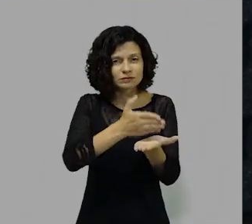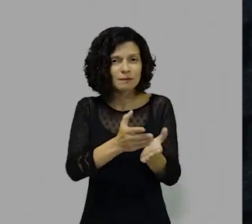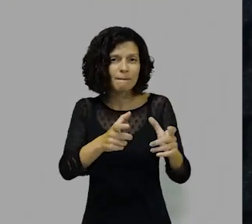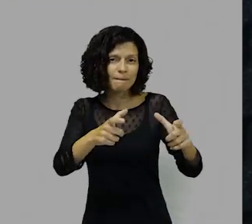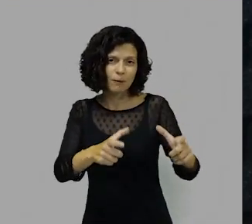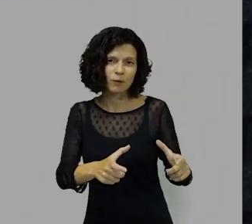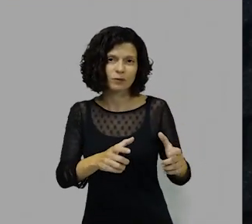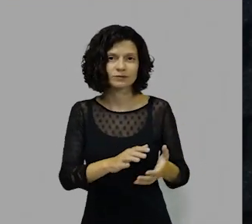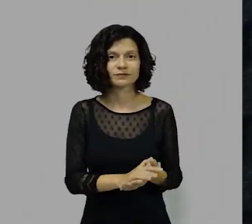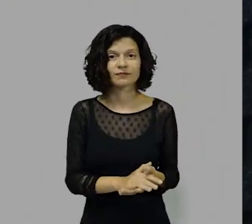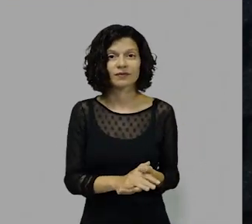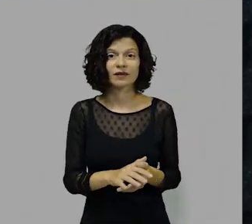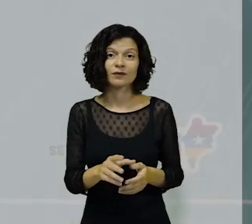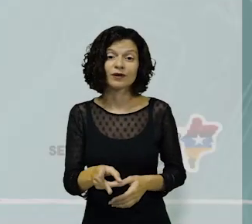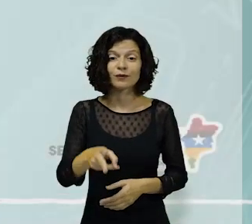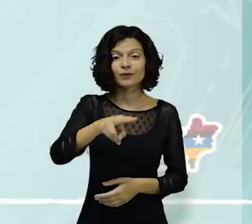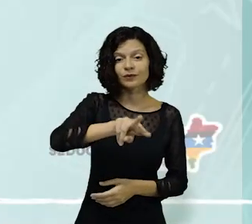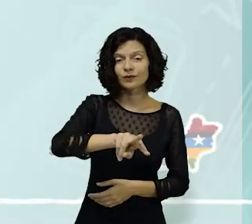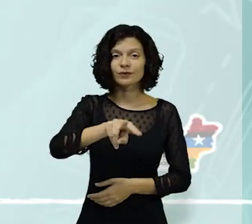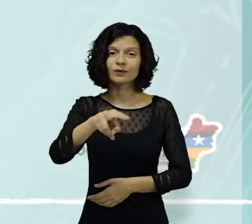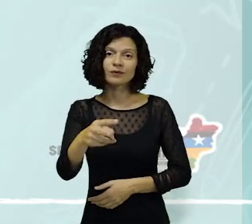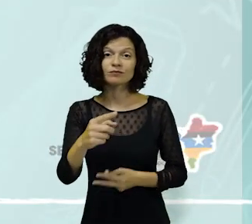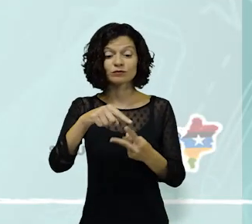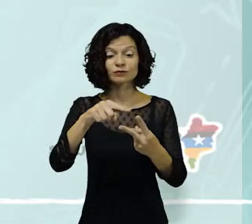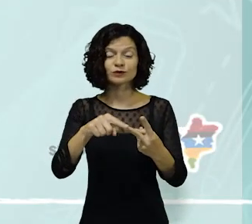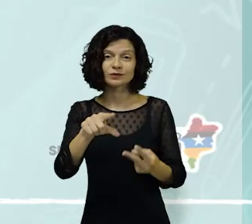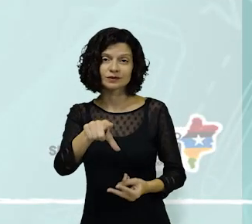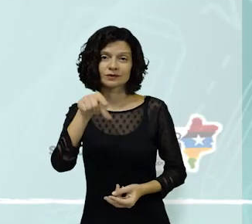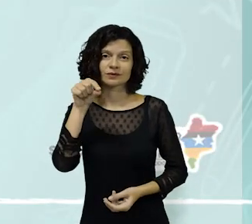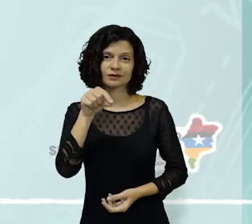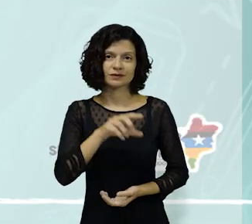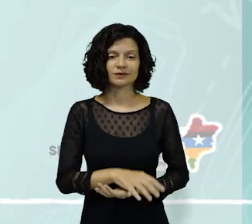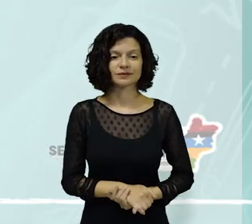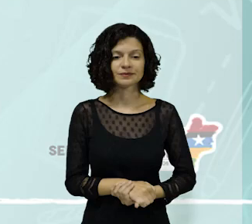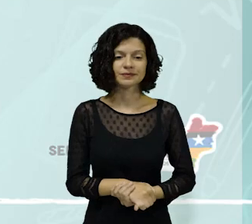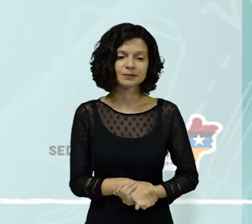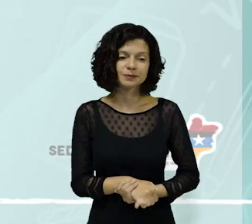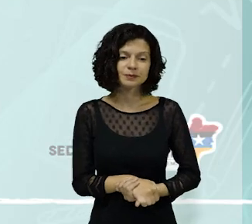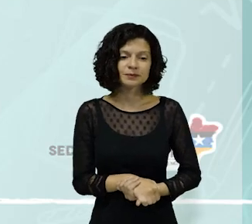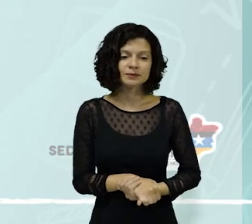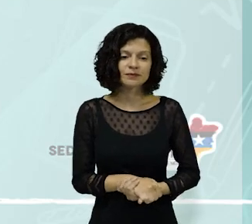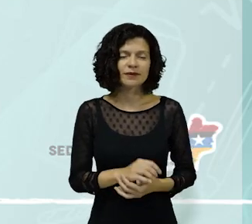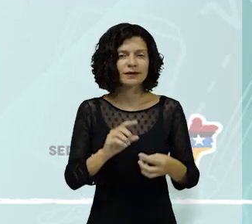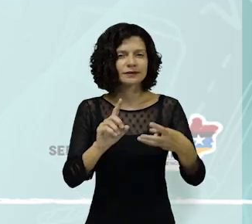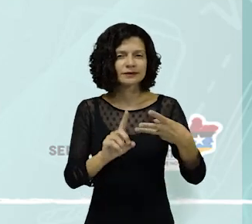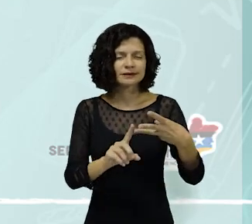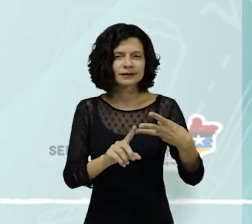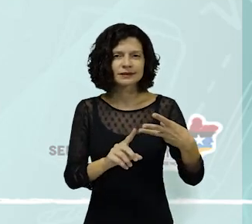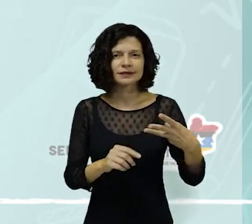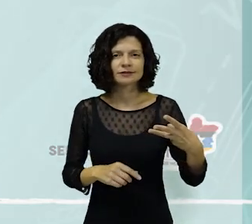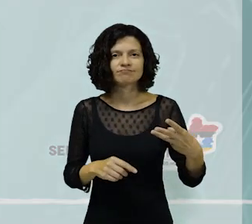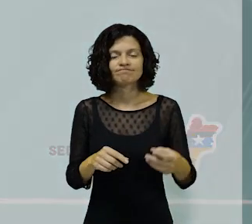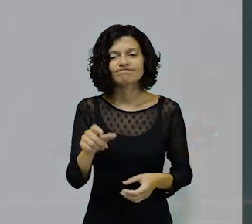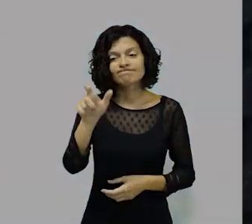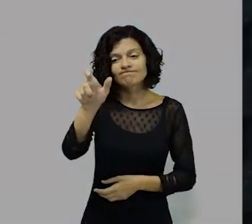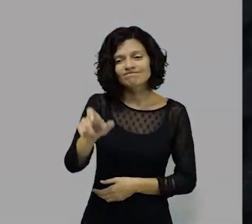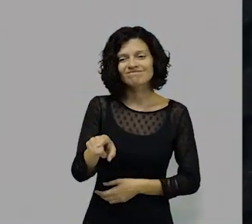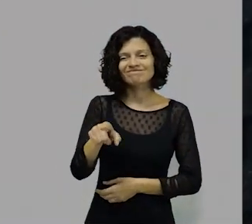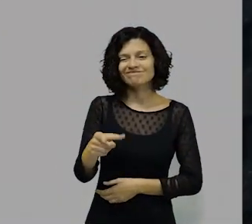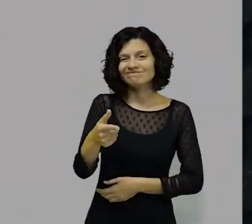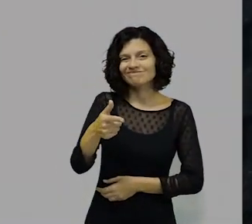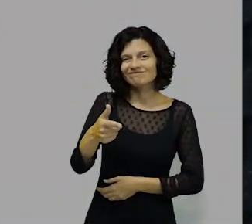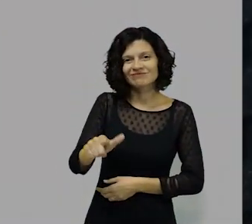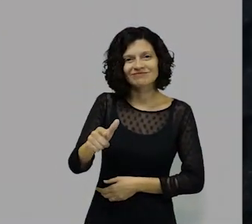alternância. He had no choice but to accept their offer. Ele não teve escolha a não ser,